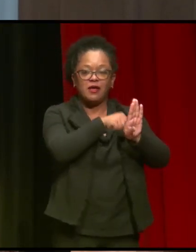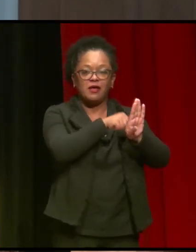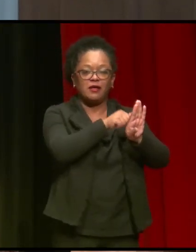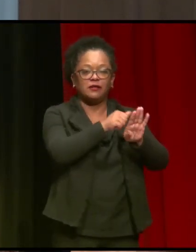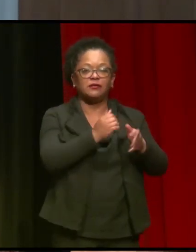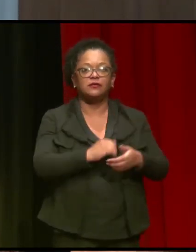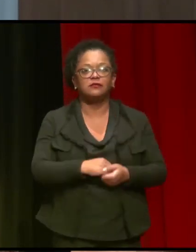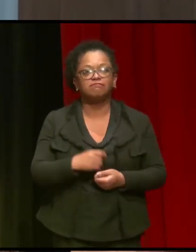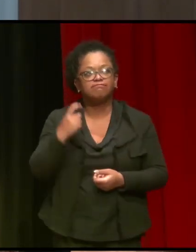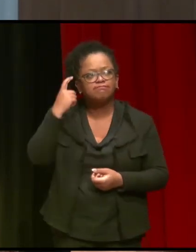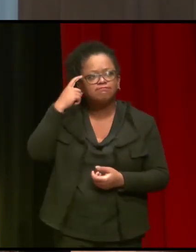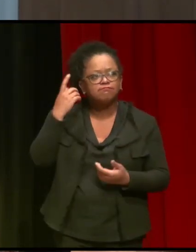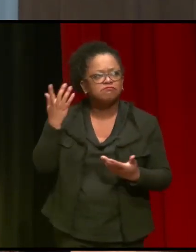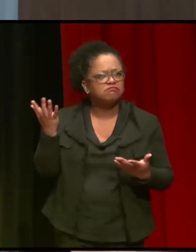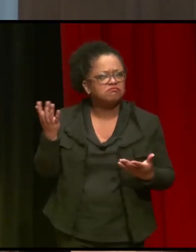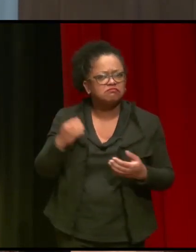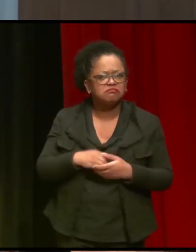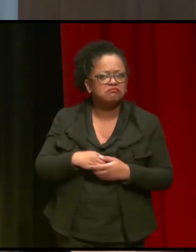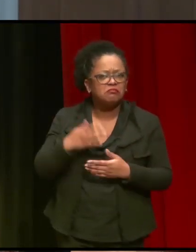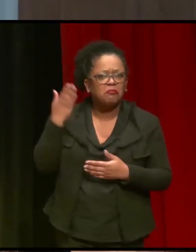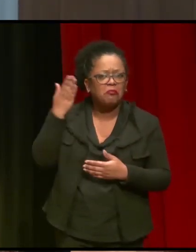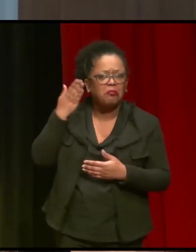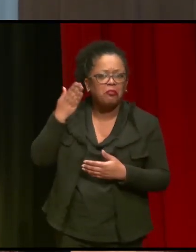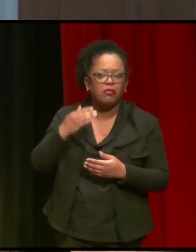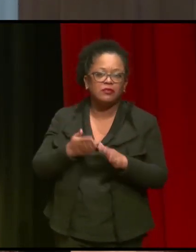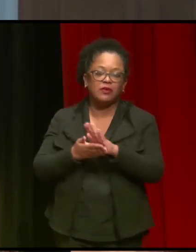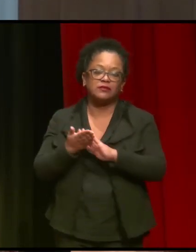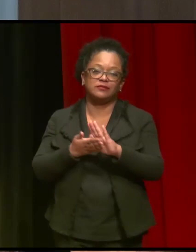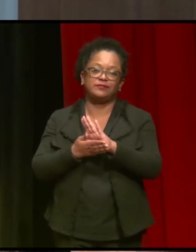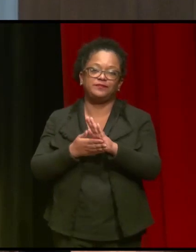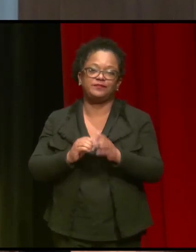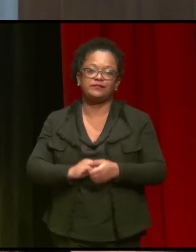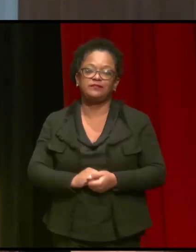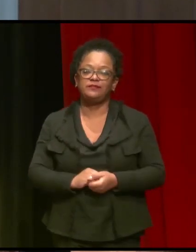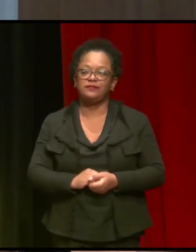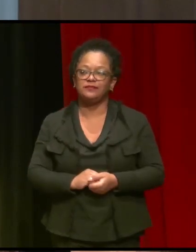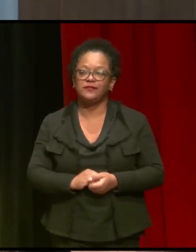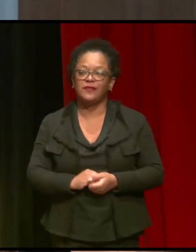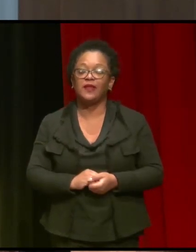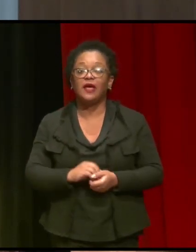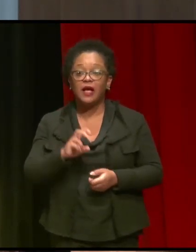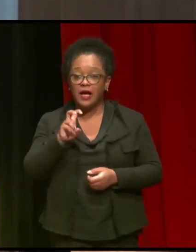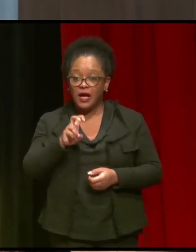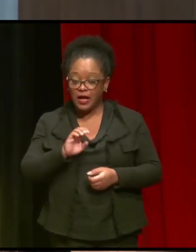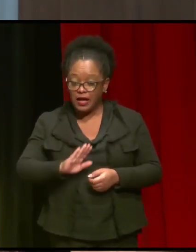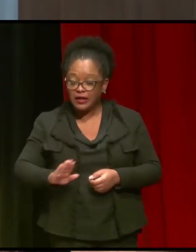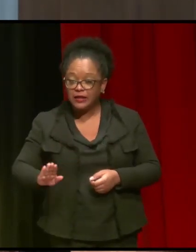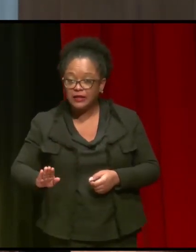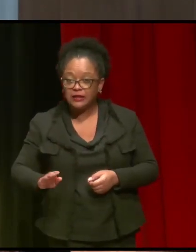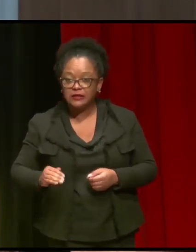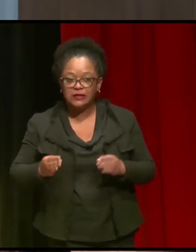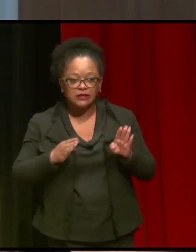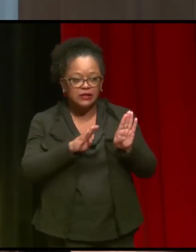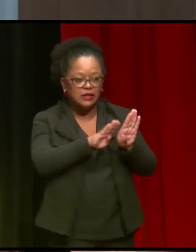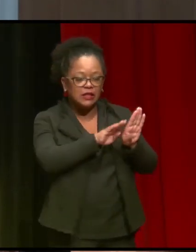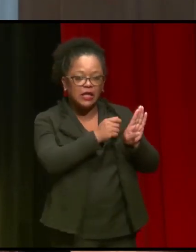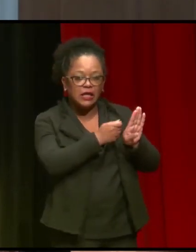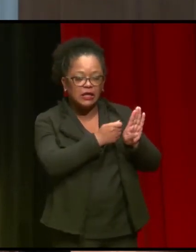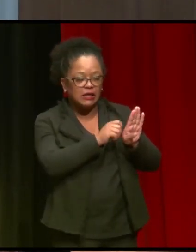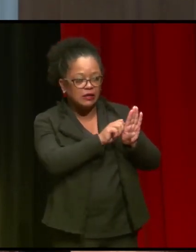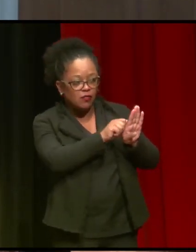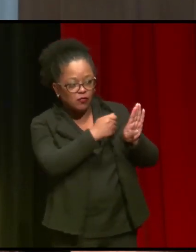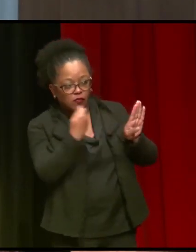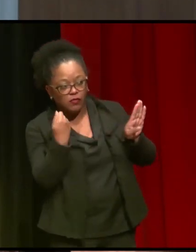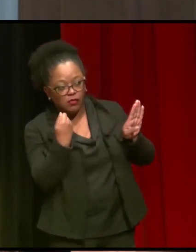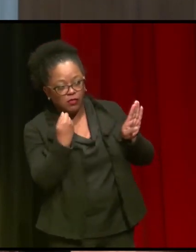está pegando fogo na cozinha. Você está entendendo o exemplo? Agora, o guri, se a porta está aberta, ele vai ver o pai no banheiro, mas ele vai abrir a porta e